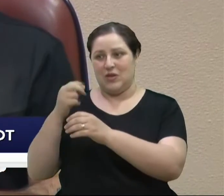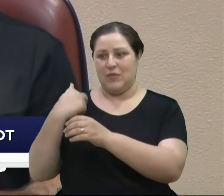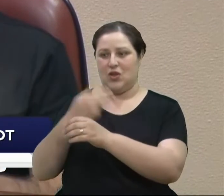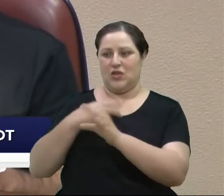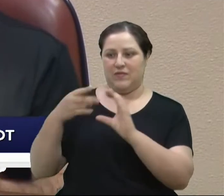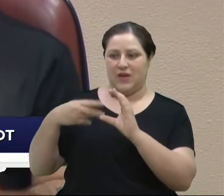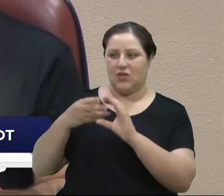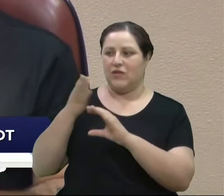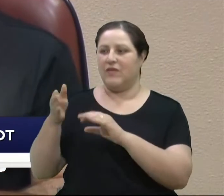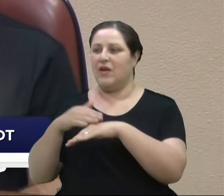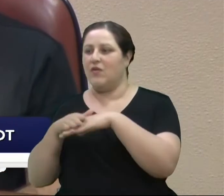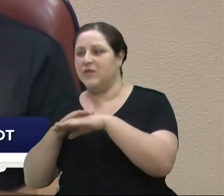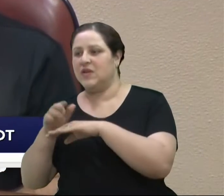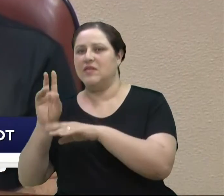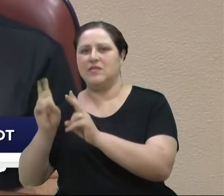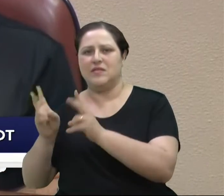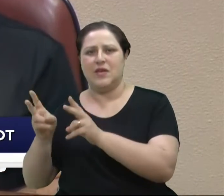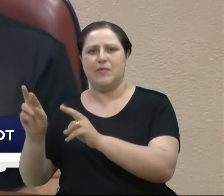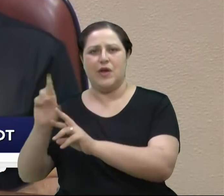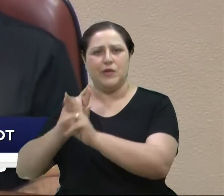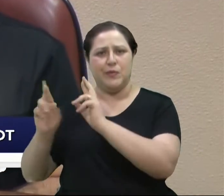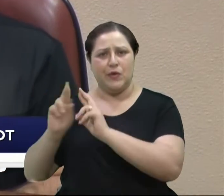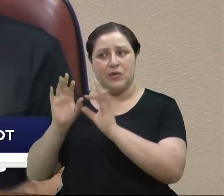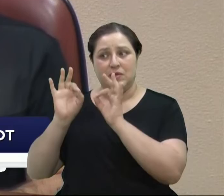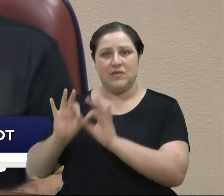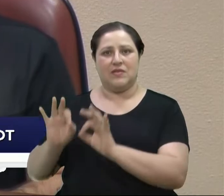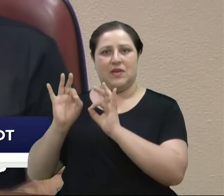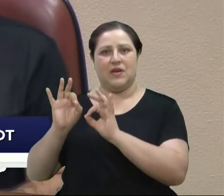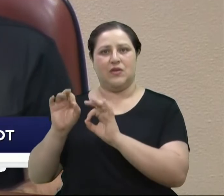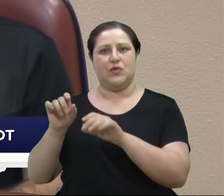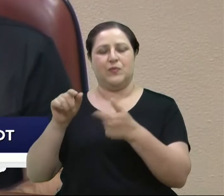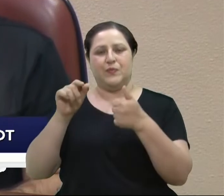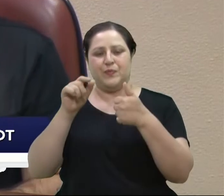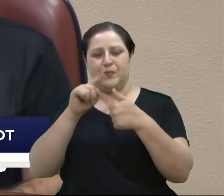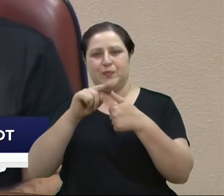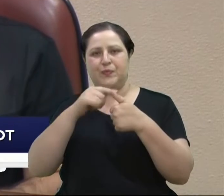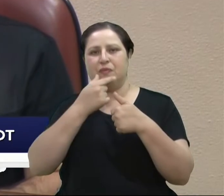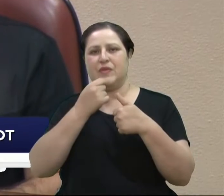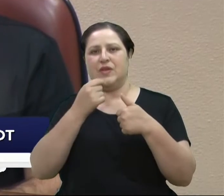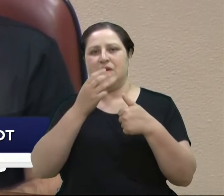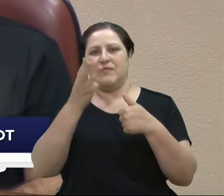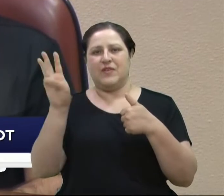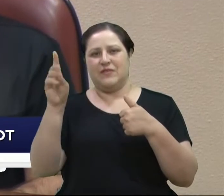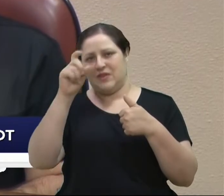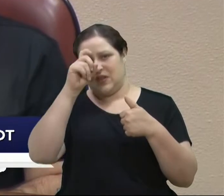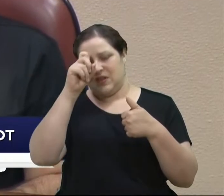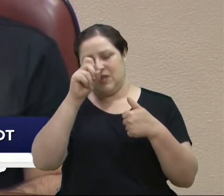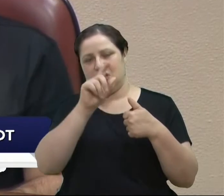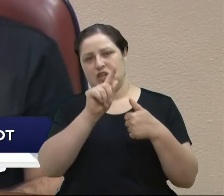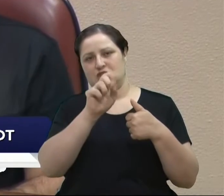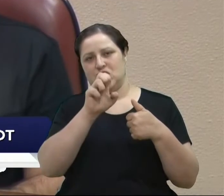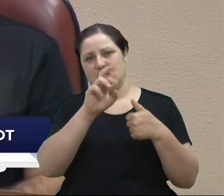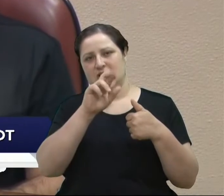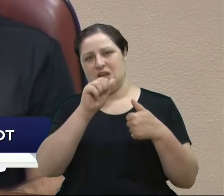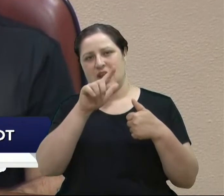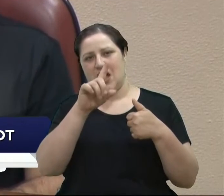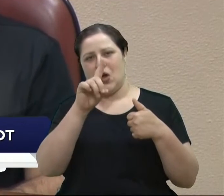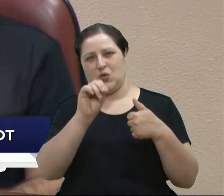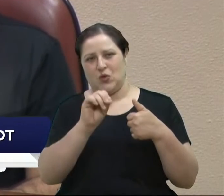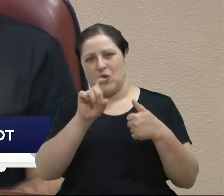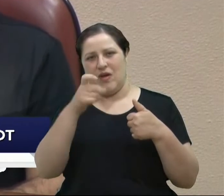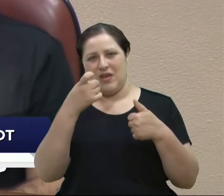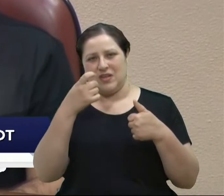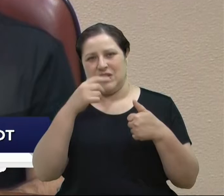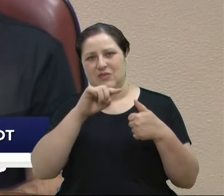aqui para nós, tanto para a Comissão de Saúde como os demais vereadores. O Geraldo, o Virvi Ramos, um excelente quadro, que foi